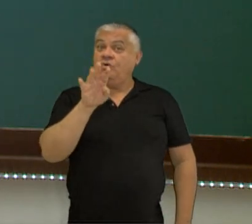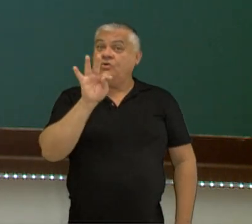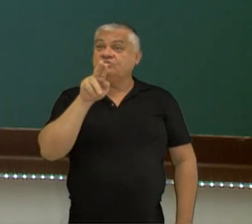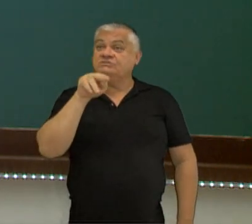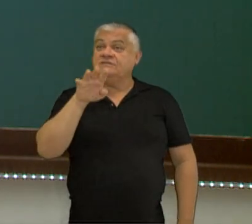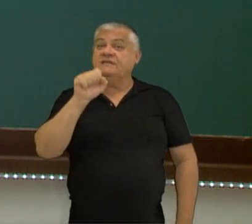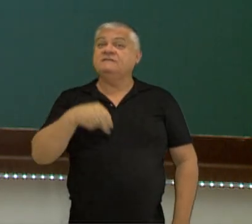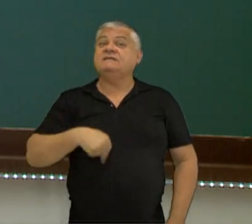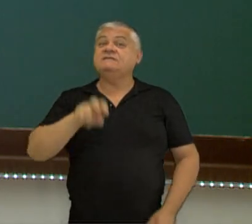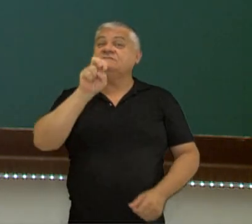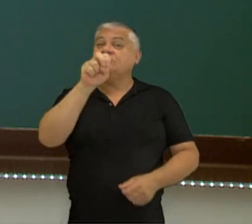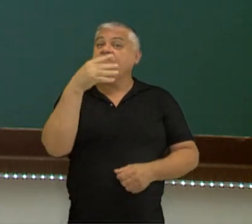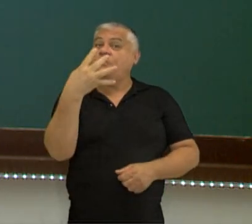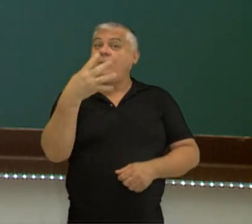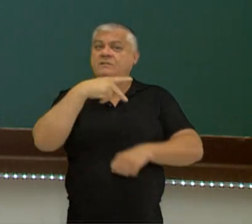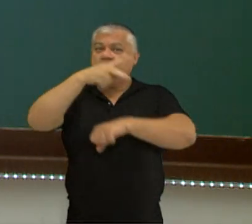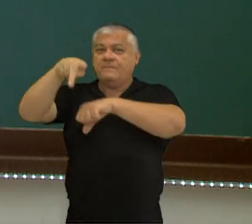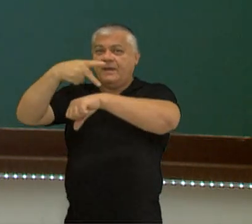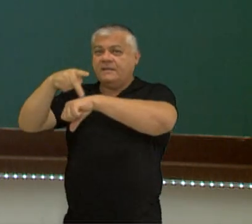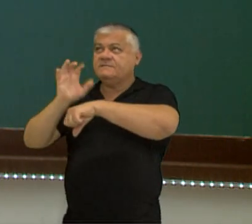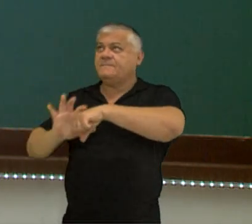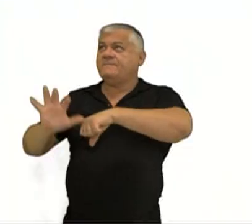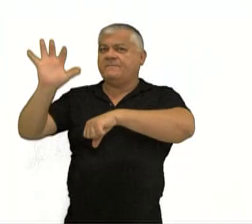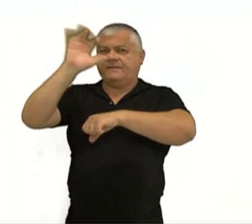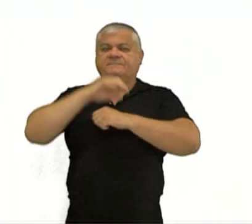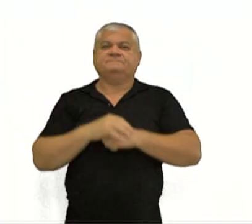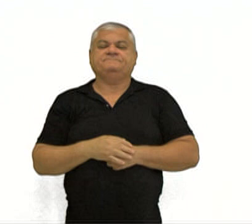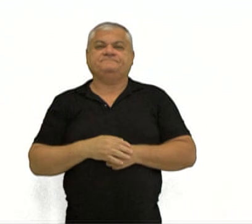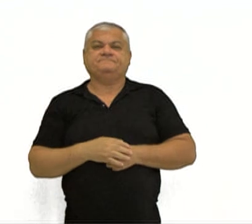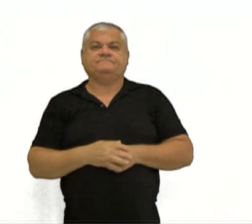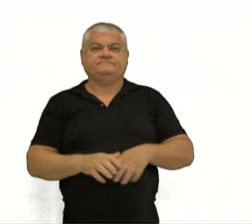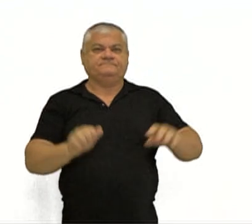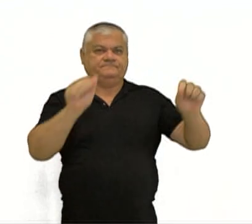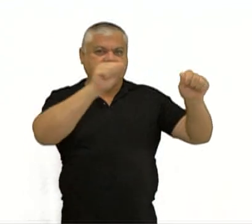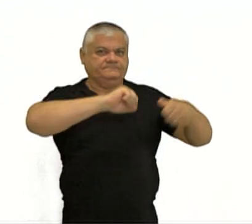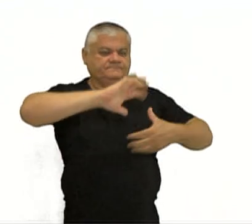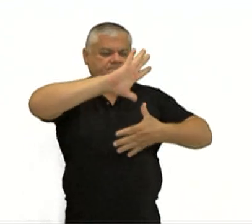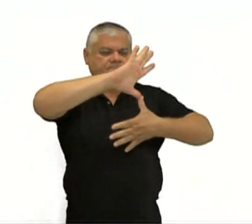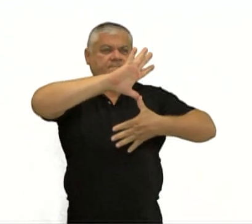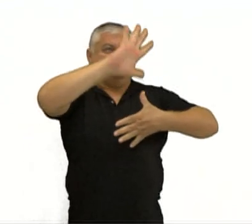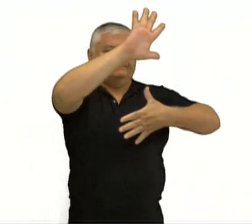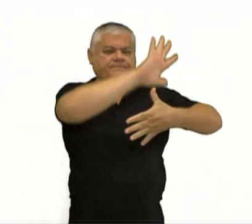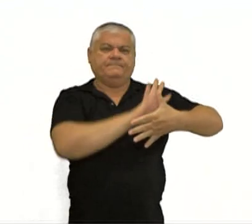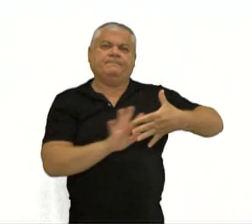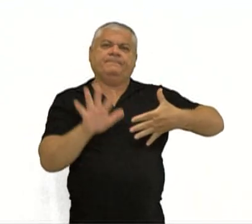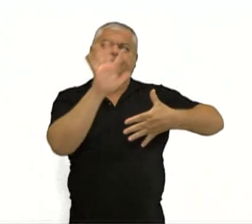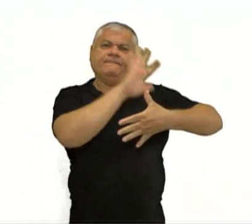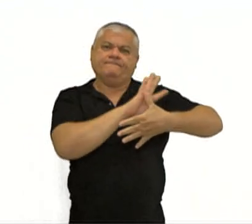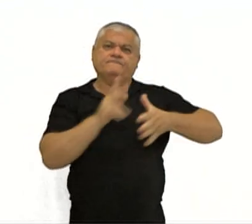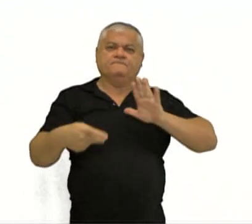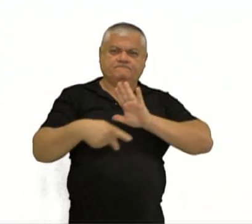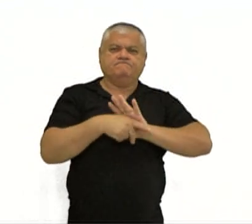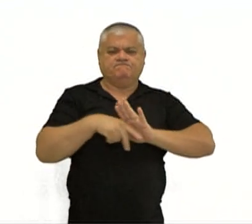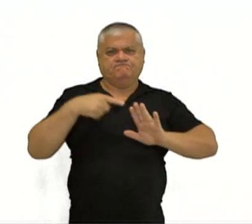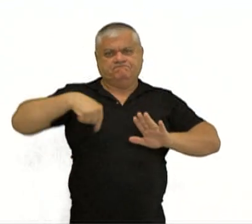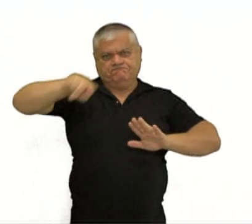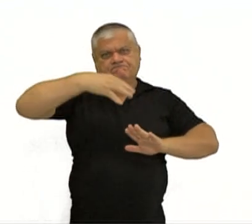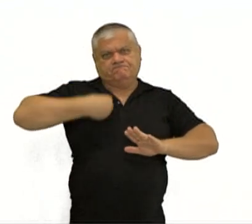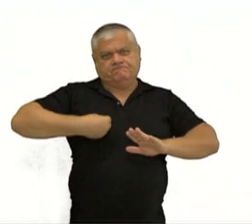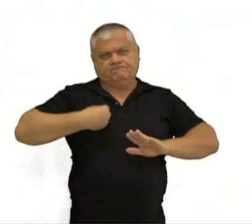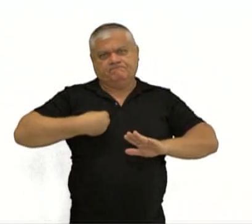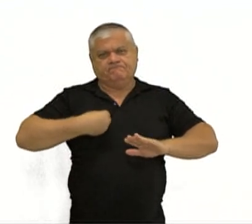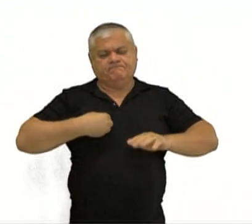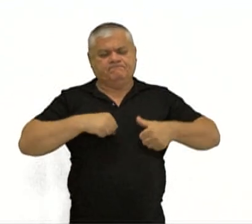são 54 países. Aí nós temos a América, que é o continente do qual nós fazemos parte, exemplos